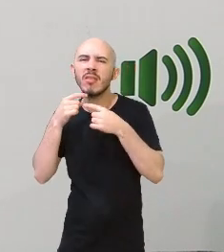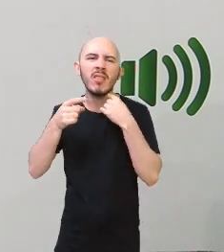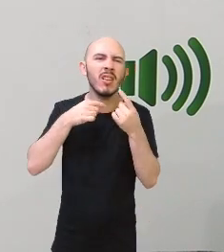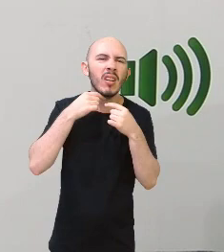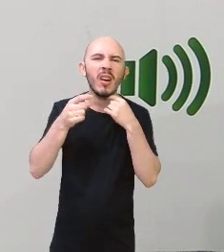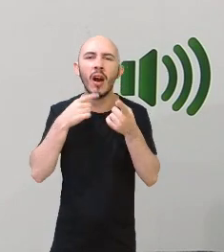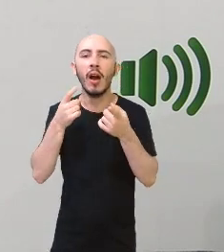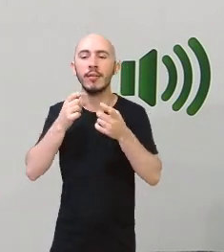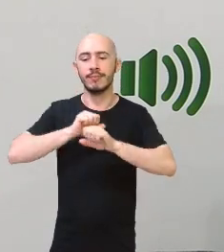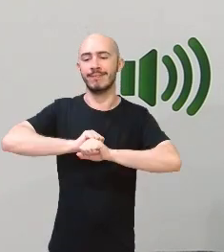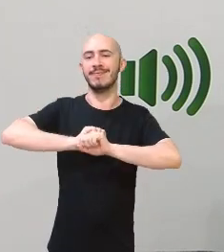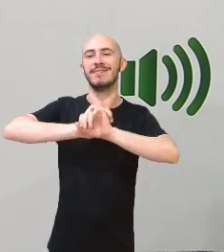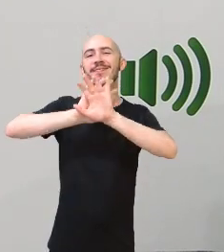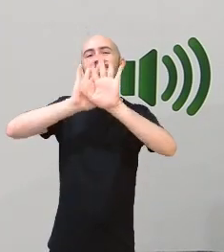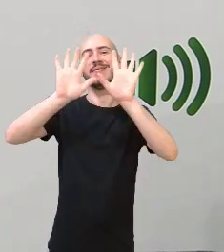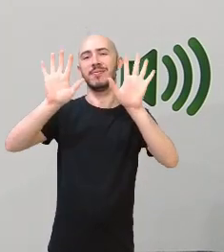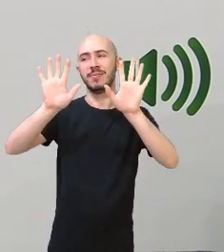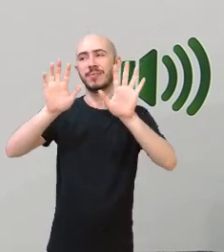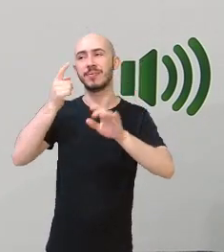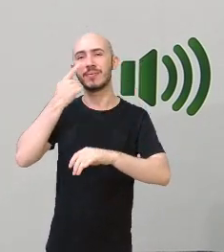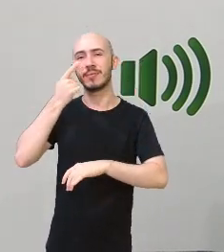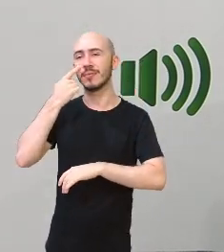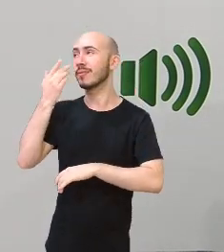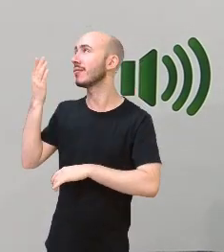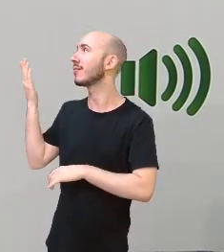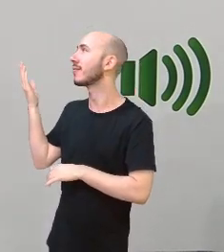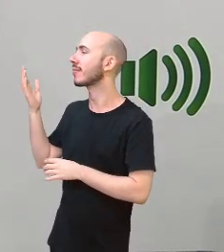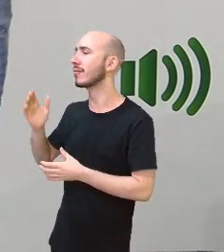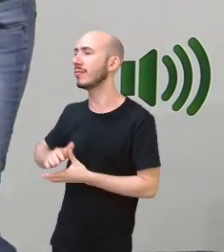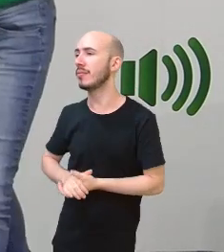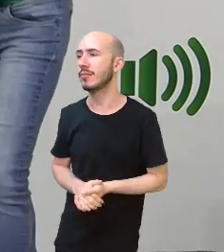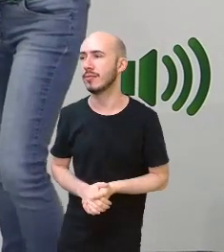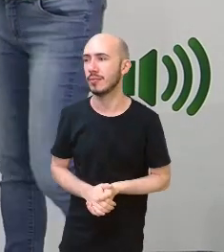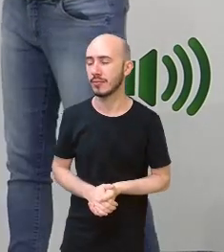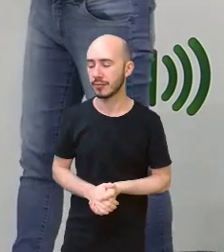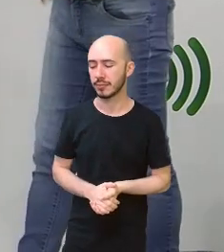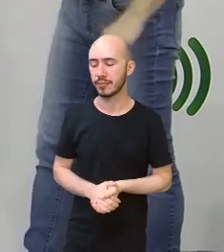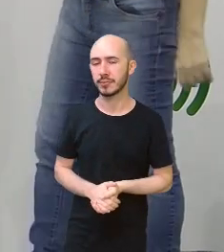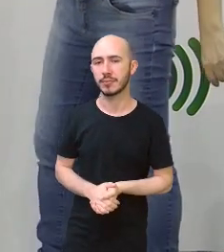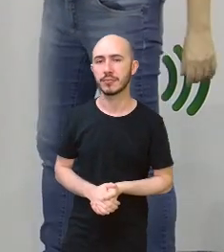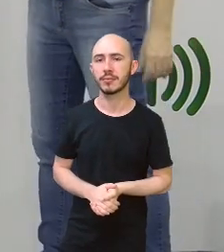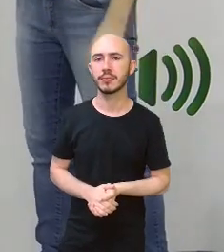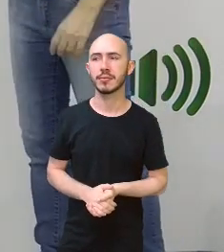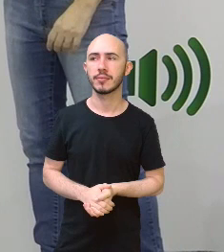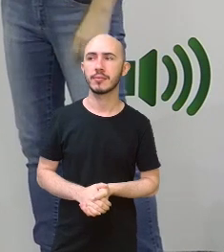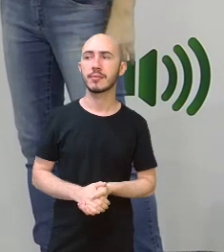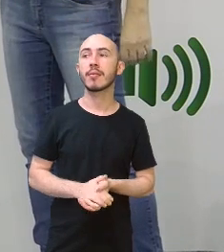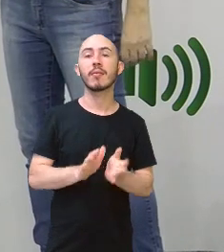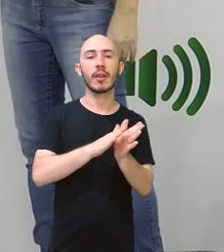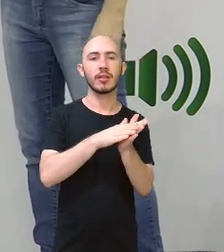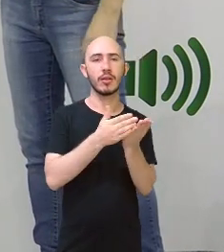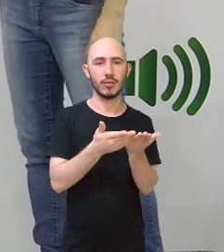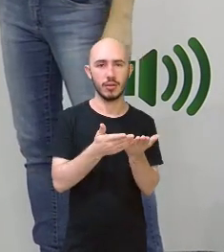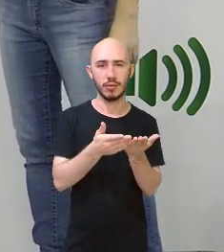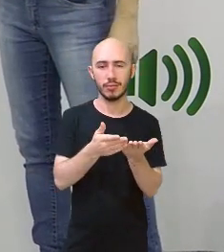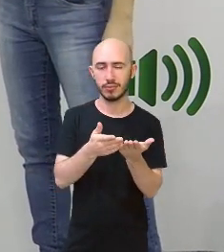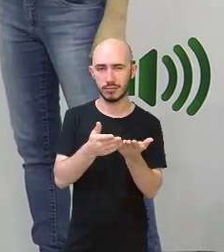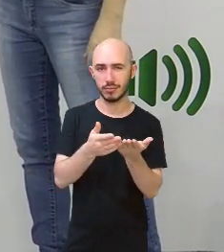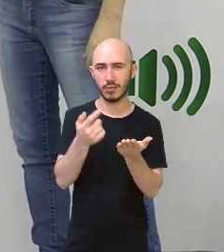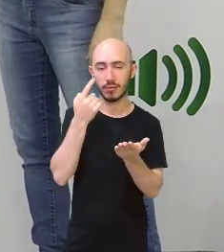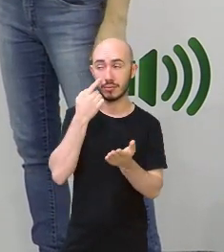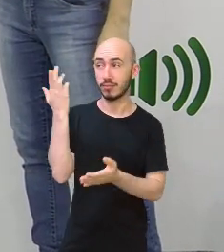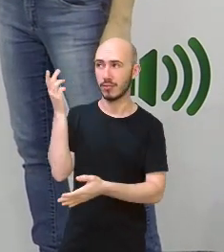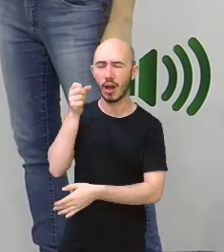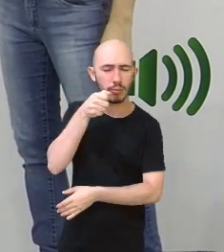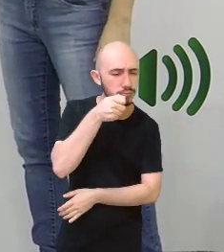está com uma lupa, né? Deixa eu chegar aqui mais perto. Então, aqui, ó, esse livro com a lupa aqui, ele